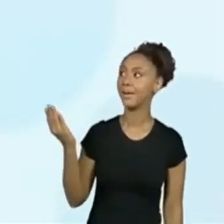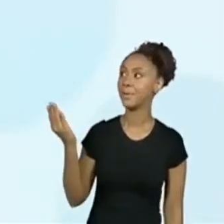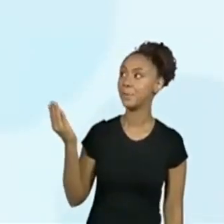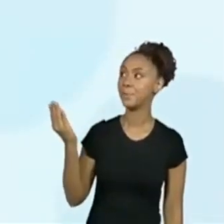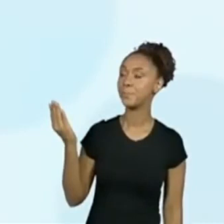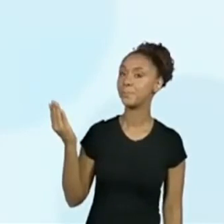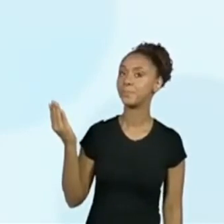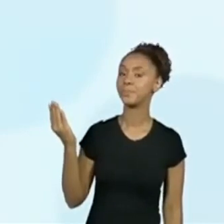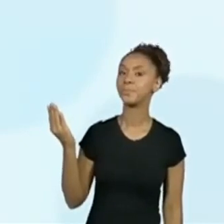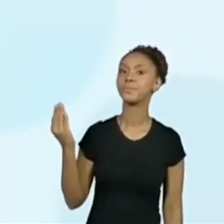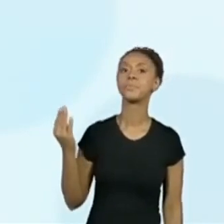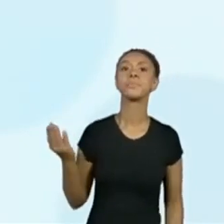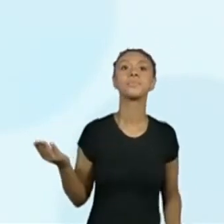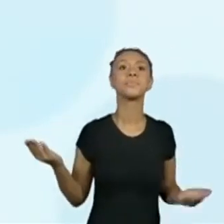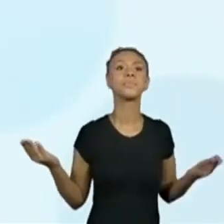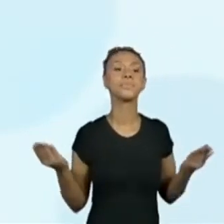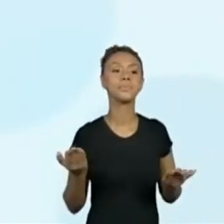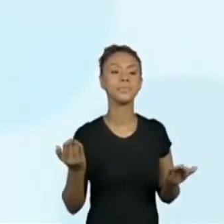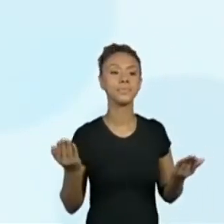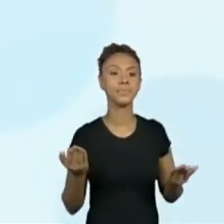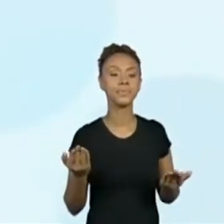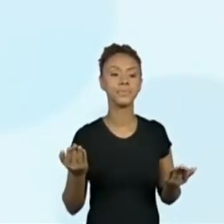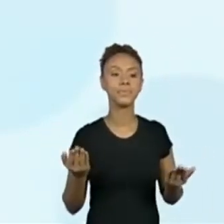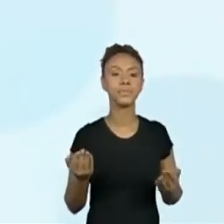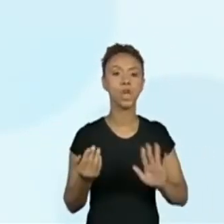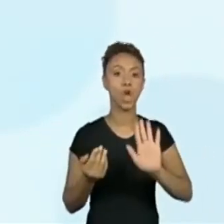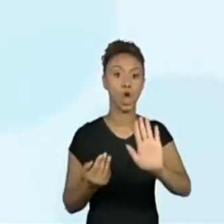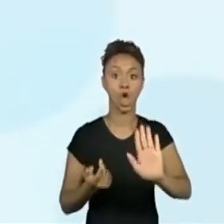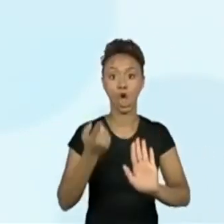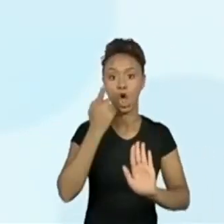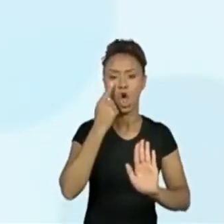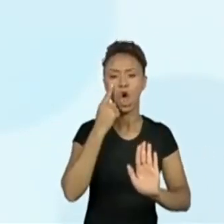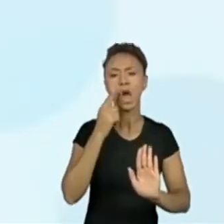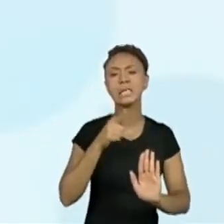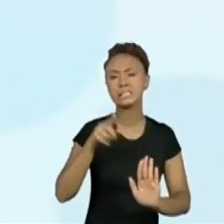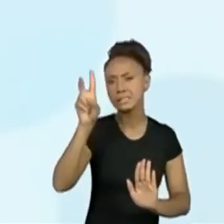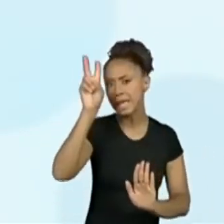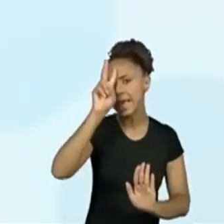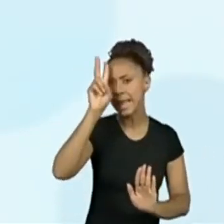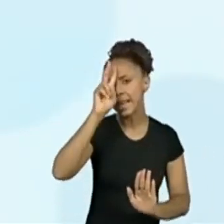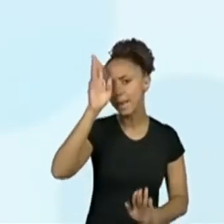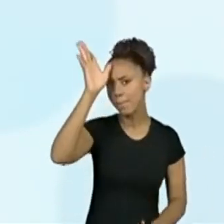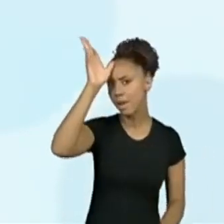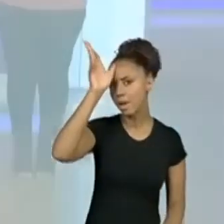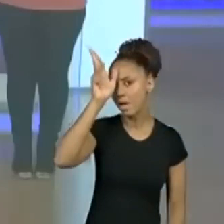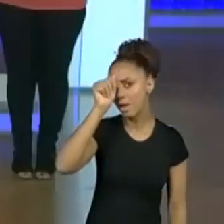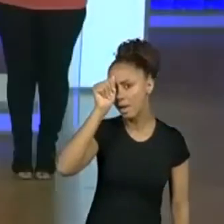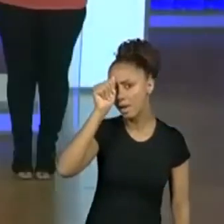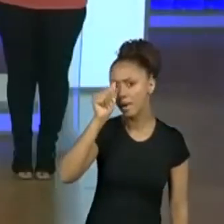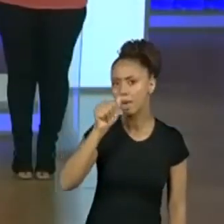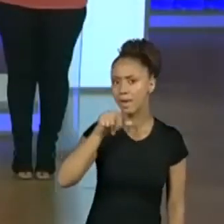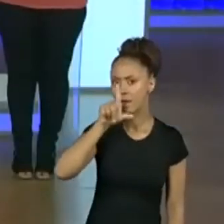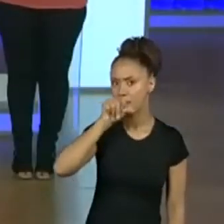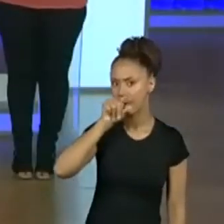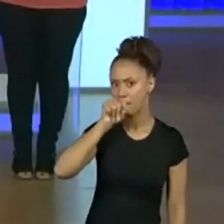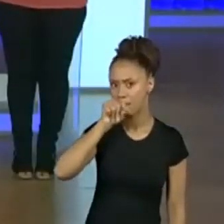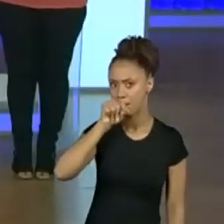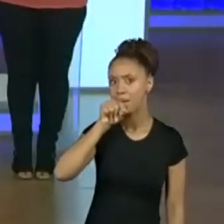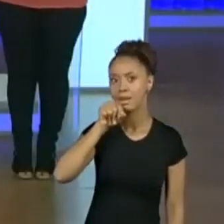Amarelinha. Nha. Se eu escrever galinha... Ajuda a gente a terminar a escrita